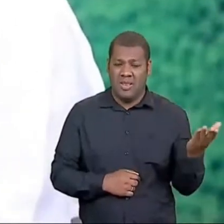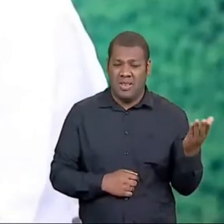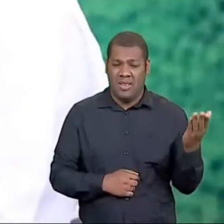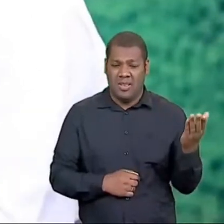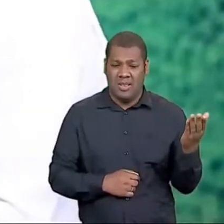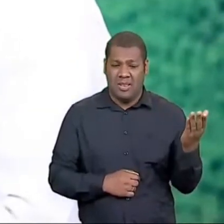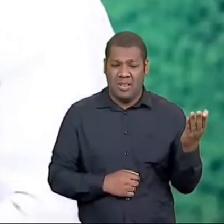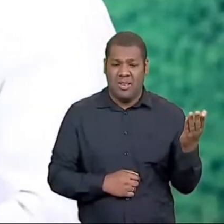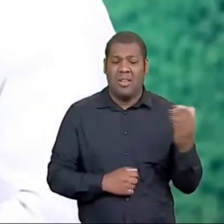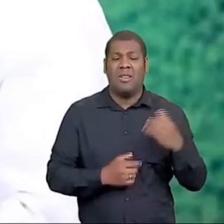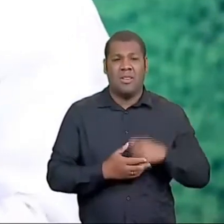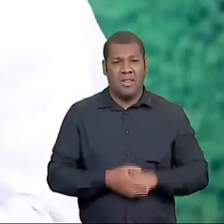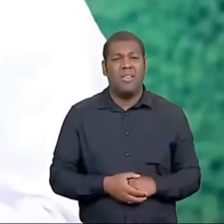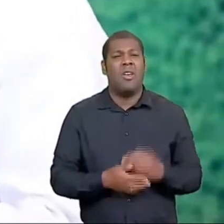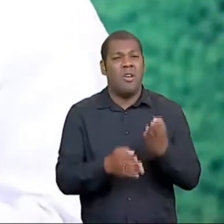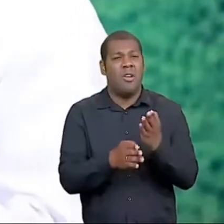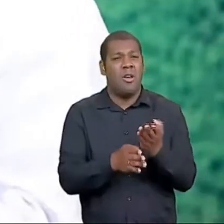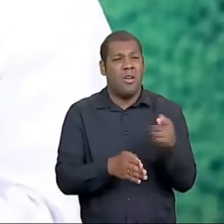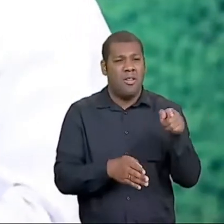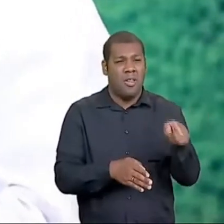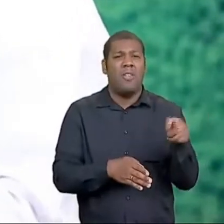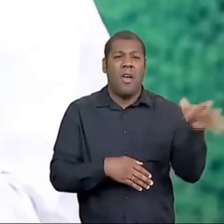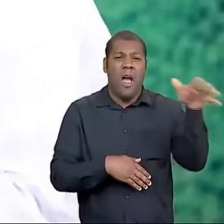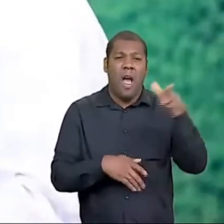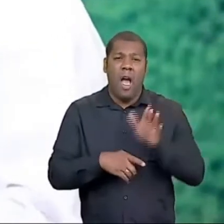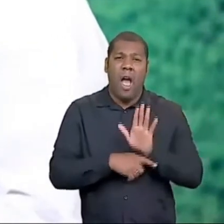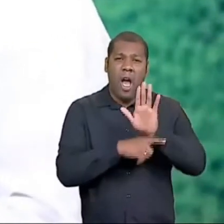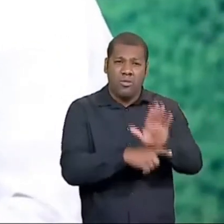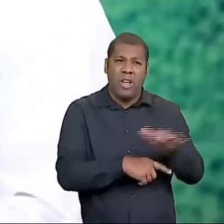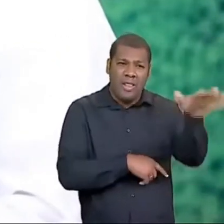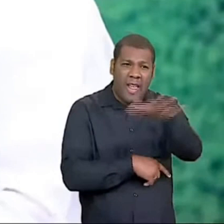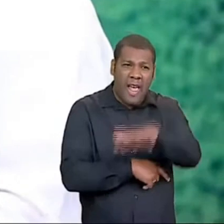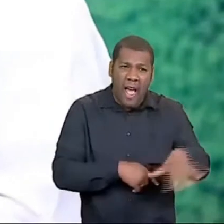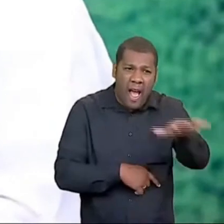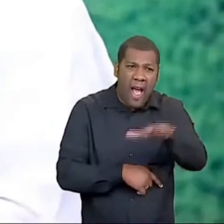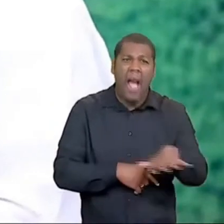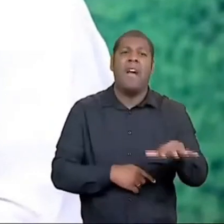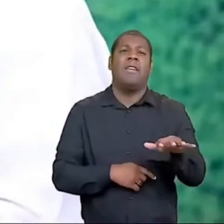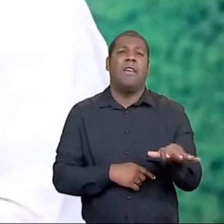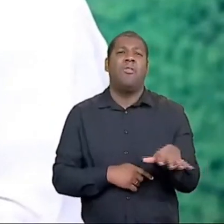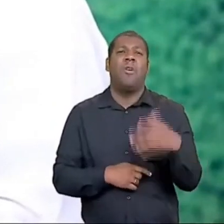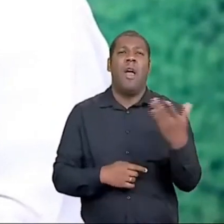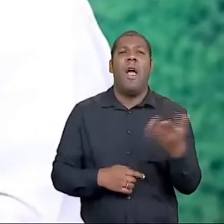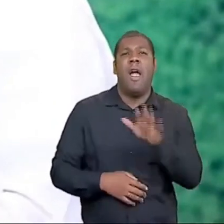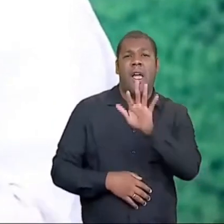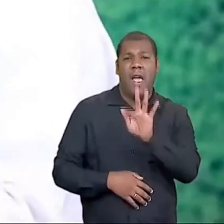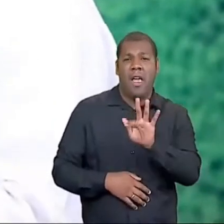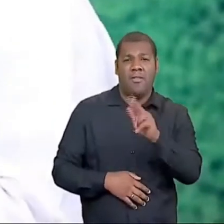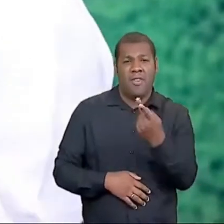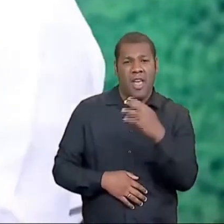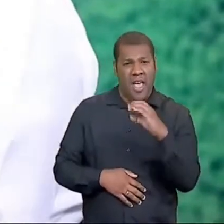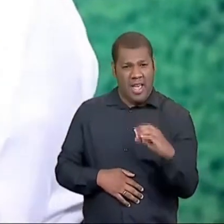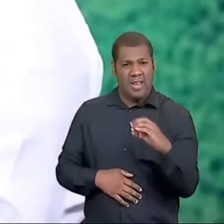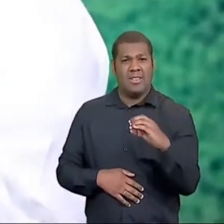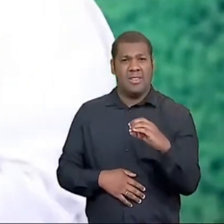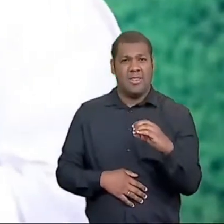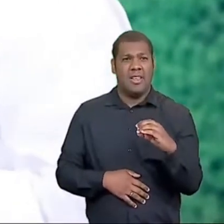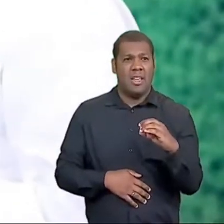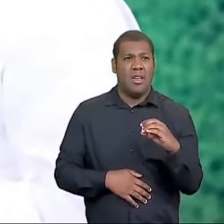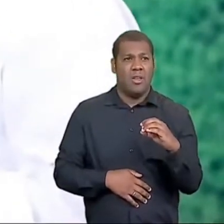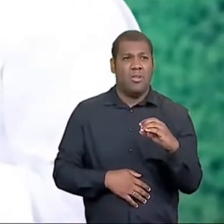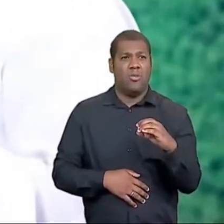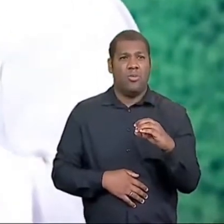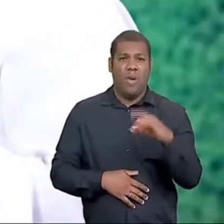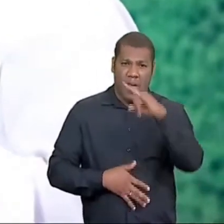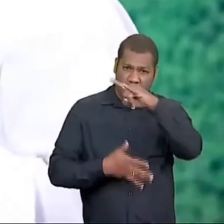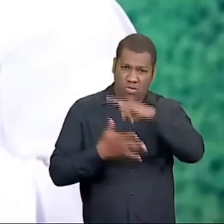vamos recuperar para fazer uma ligação entre a América do Sul e o Brasil. E depois eu fui fazer